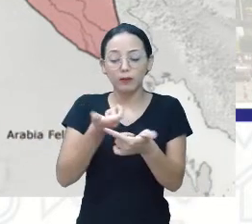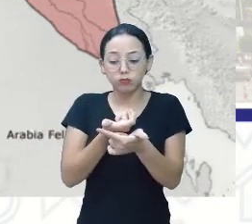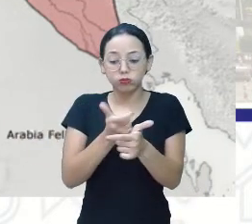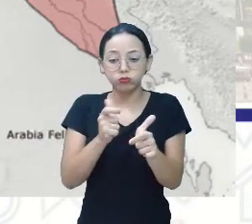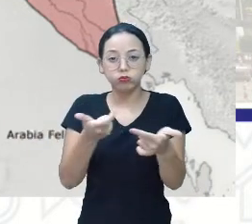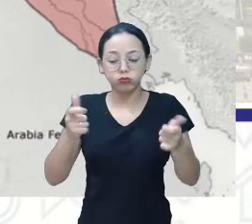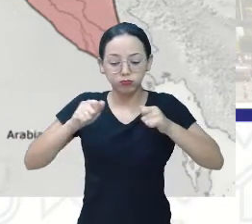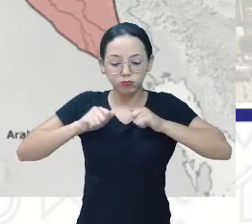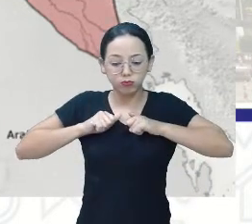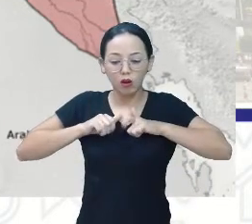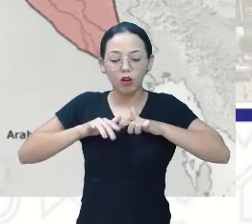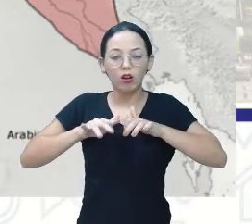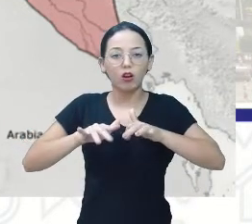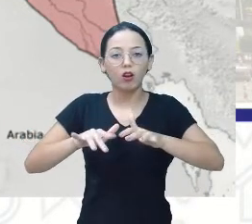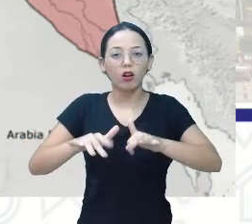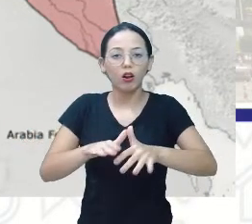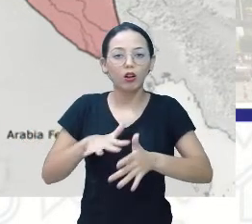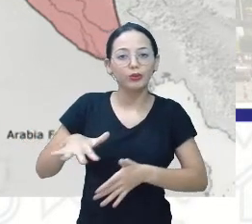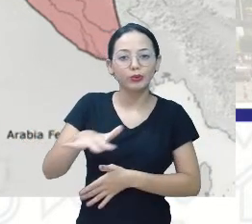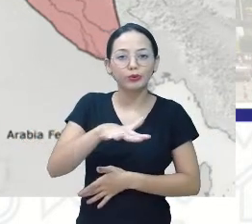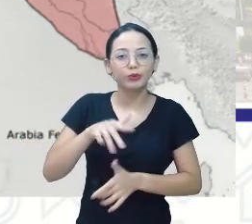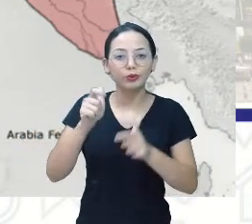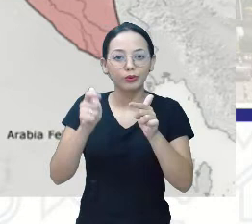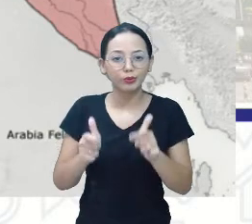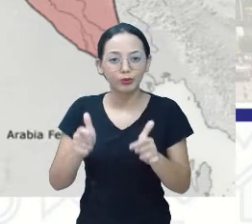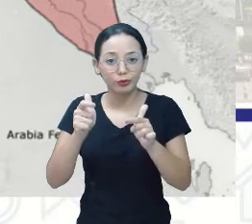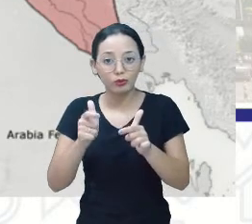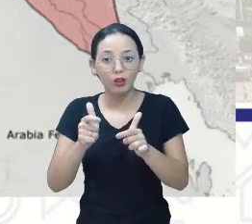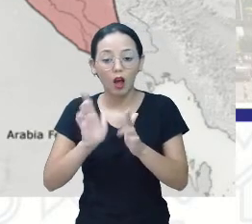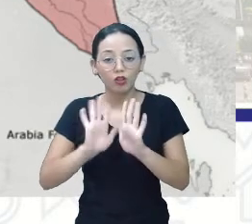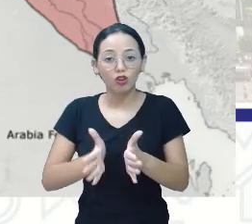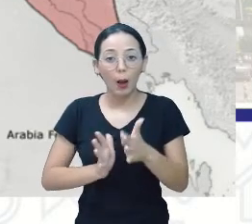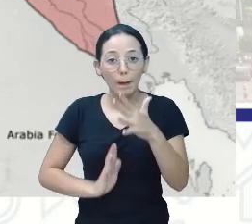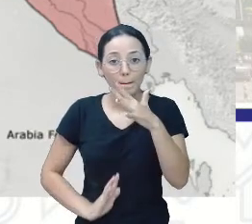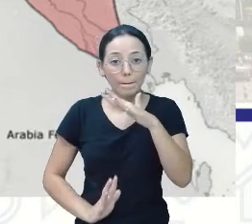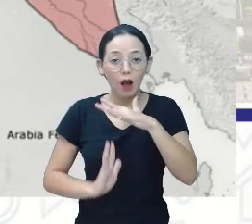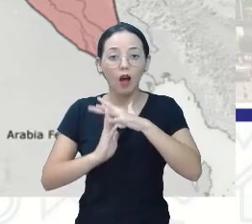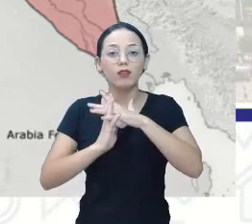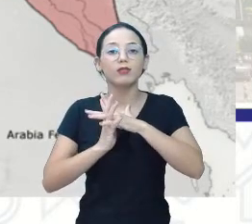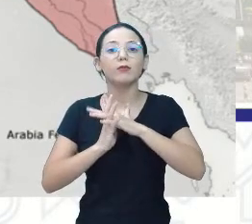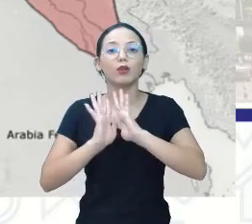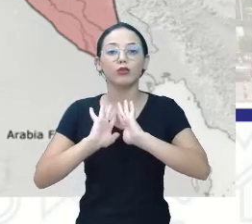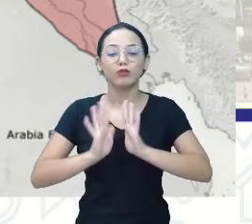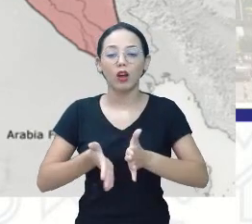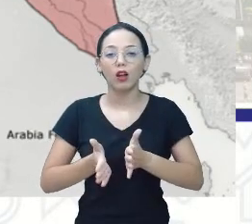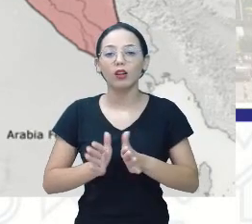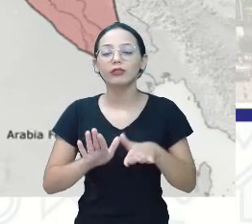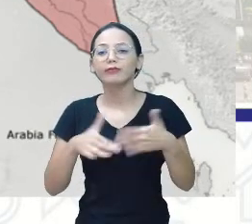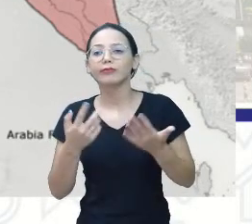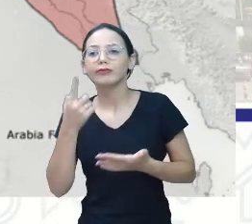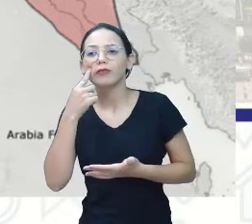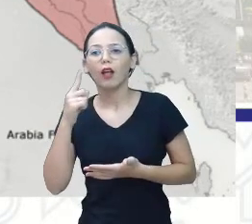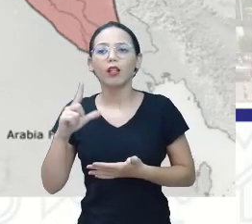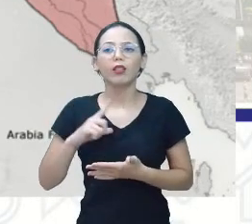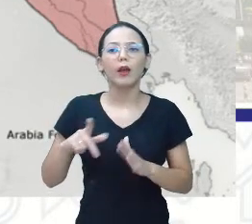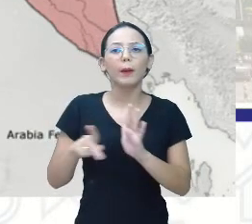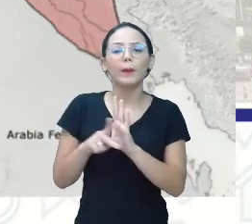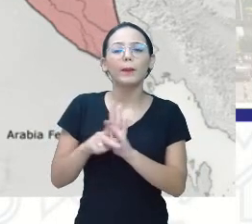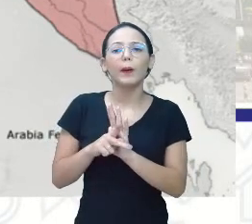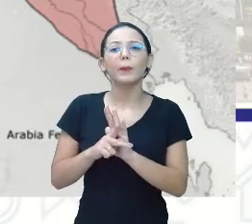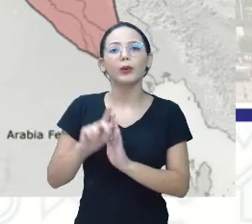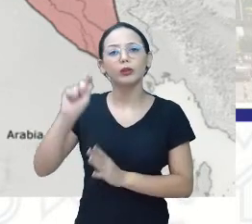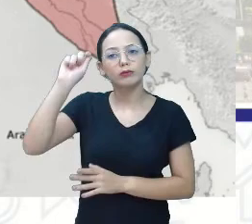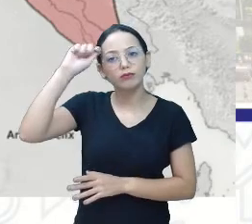expansão territorial, máxima aqui do Império Romano. Então veja, nós temos território no